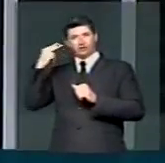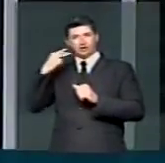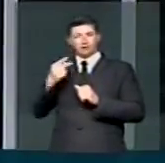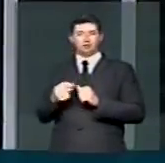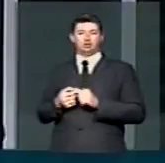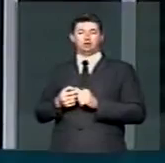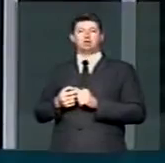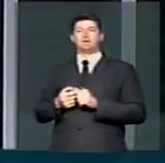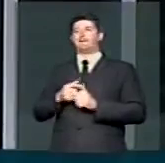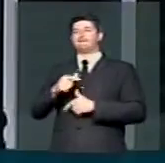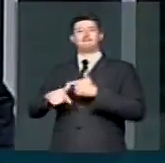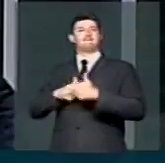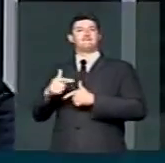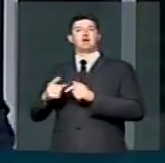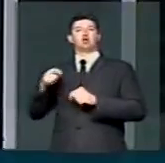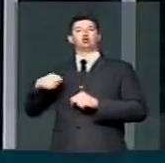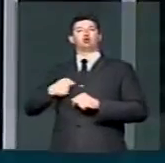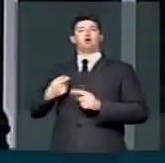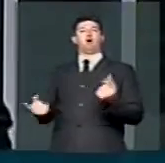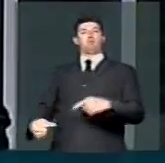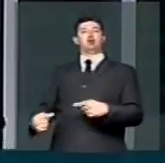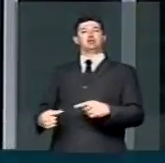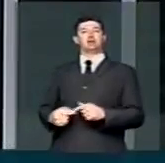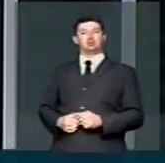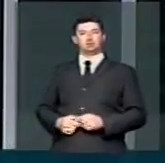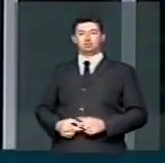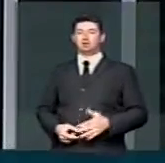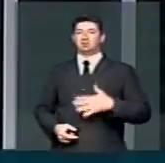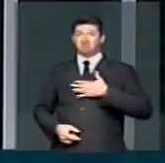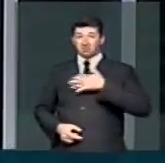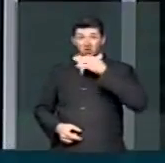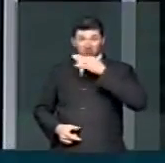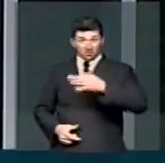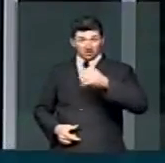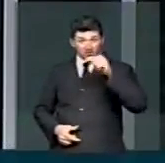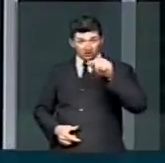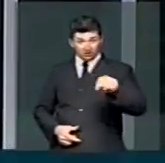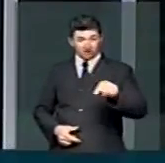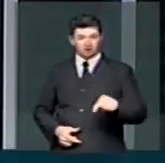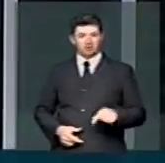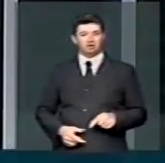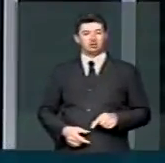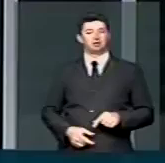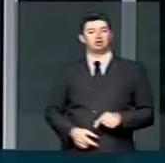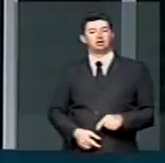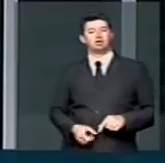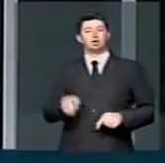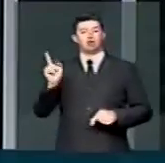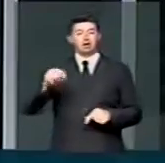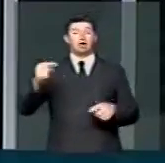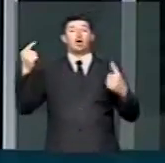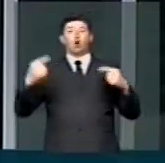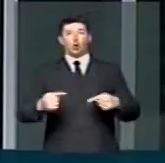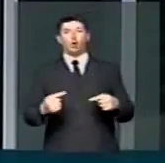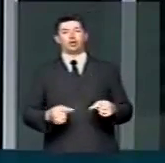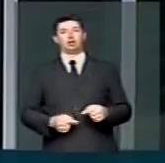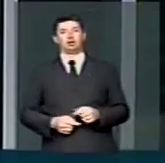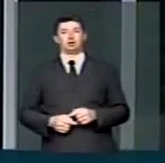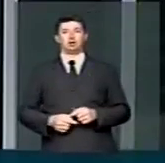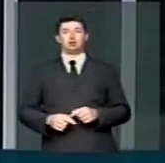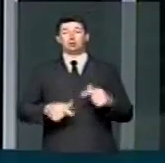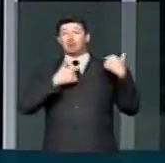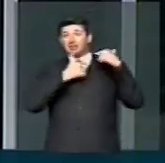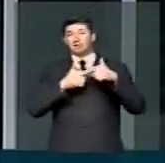vereadores, agem como de oposição. Isto, do meu ponto de vista, afronta, inclusive, contra